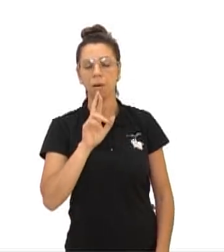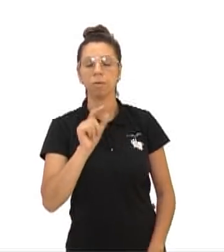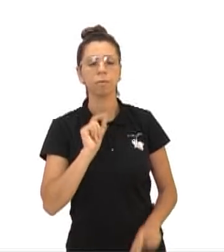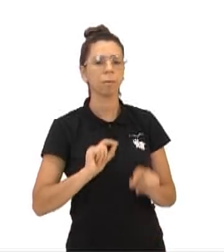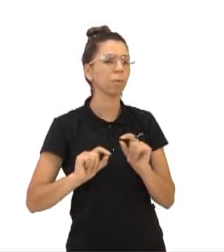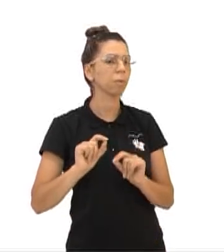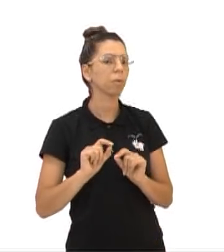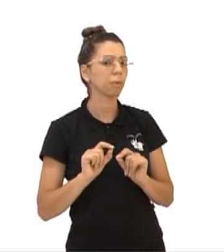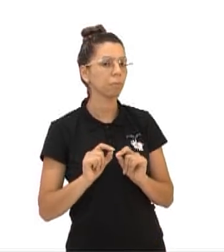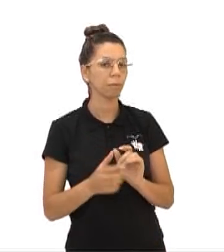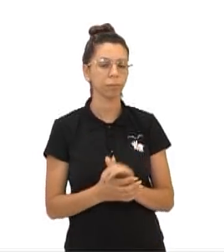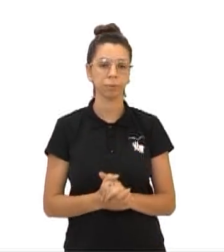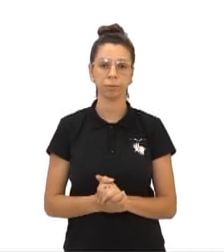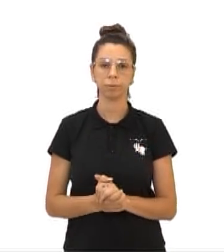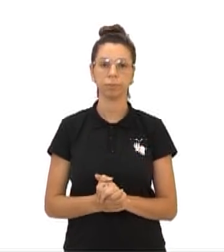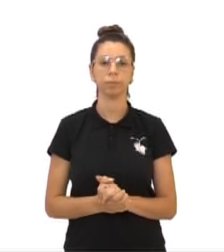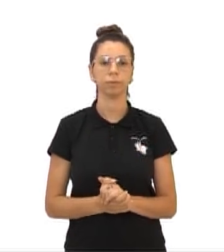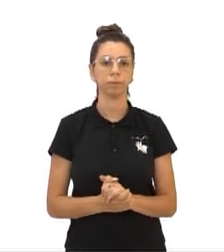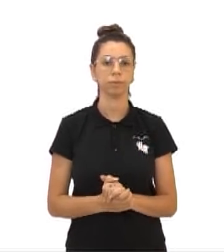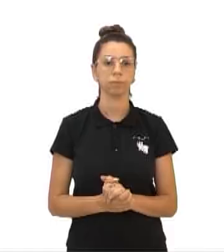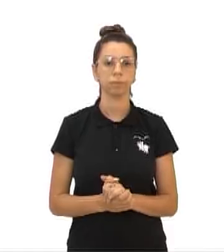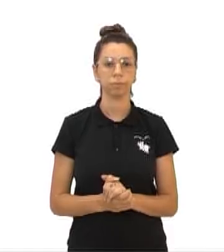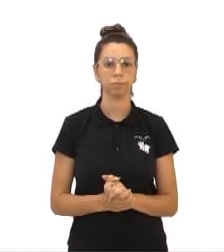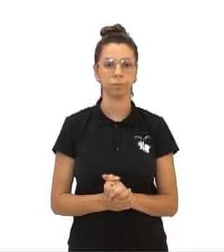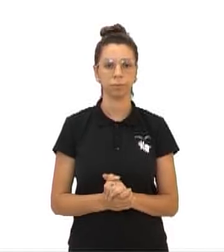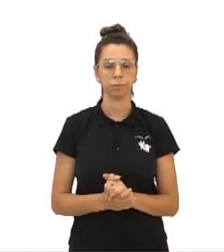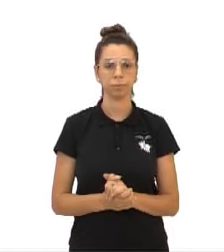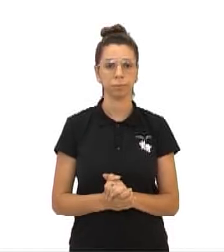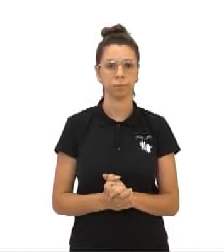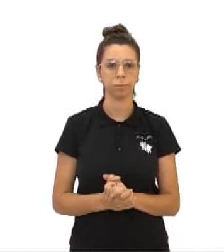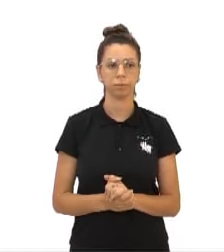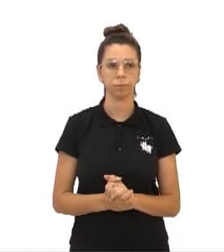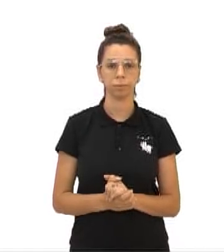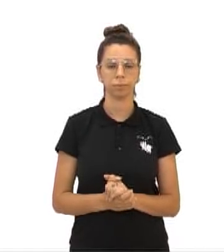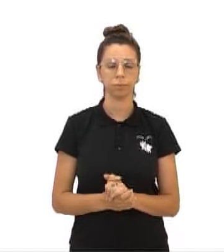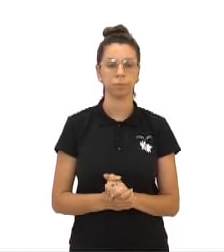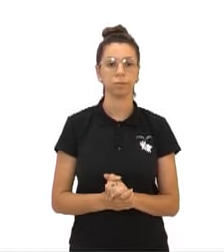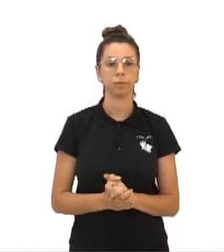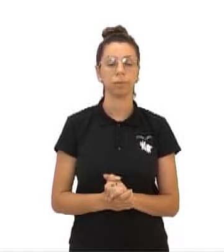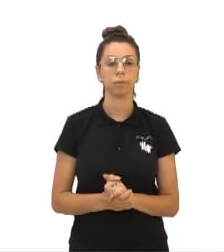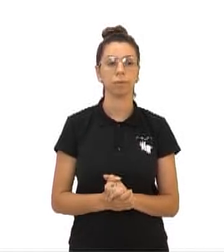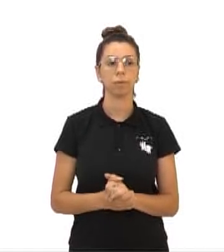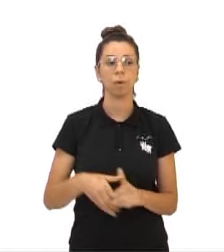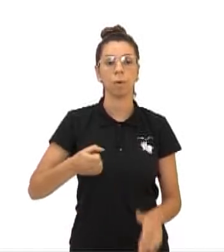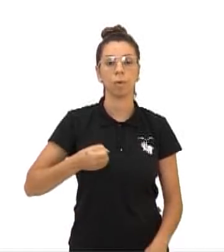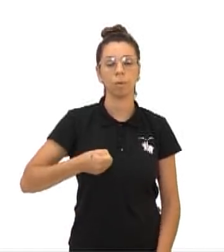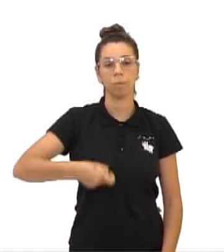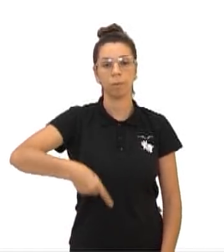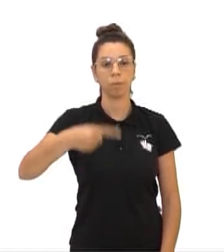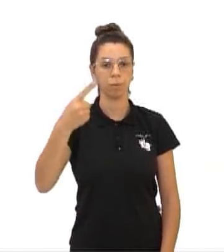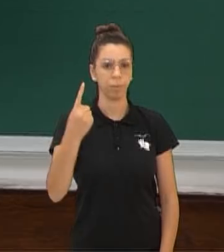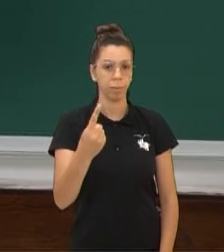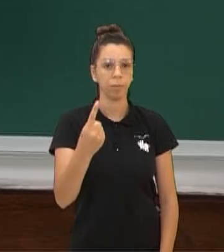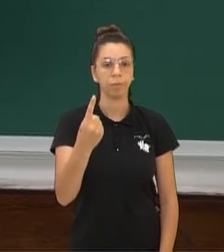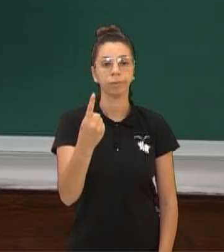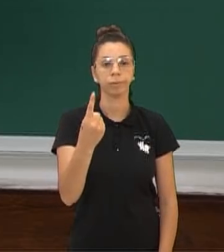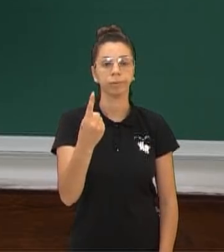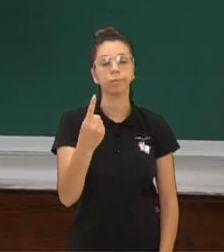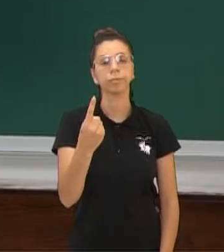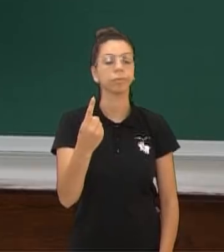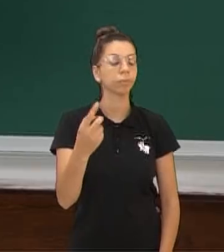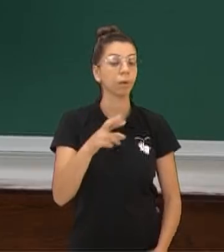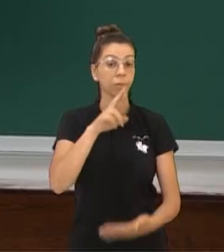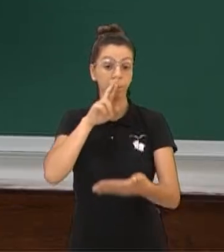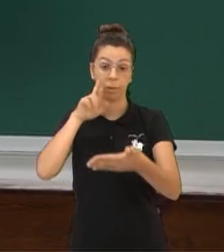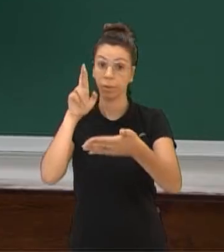diz, luckily it is unfair to our advantage. Number 1, what's the opposite of fair? Vocês